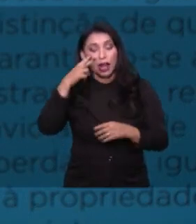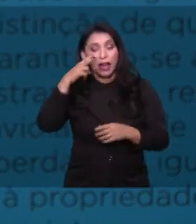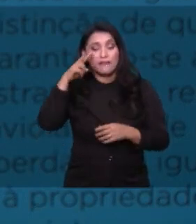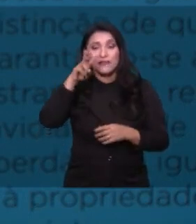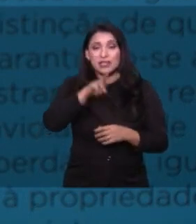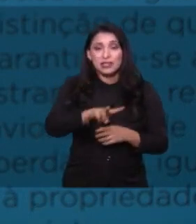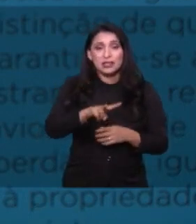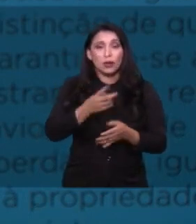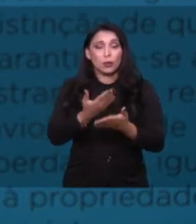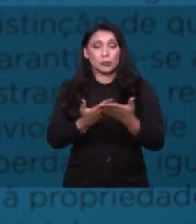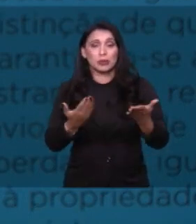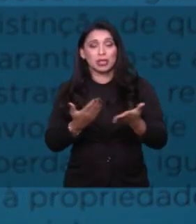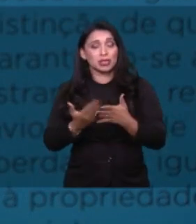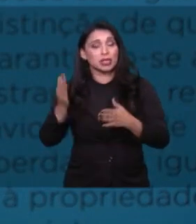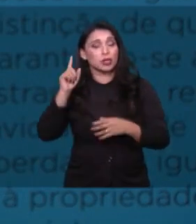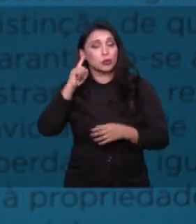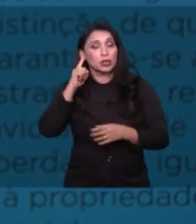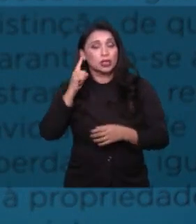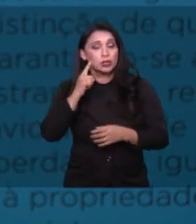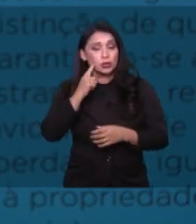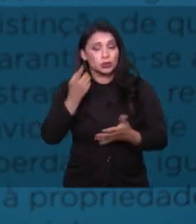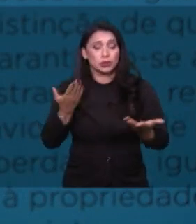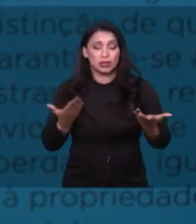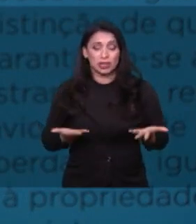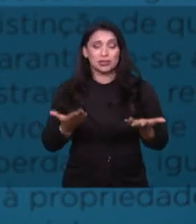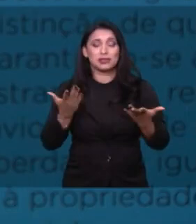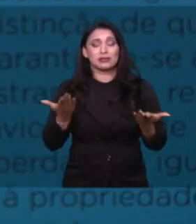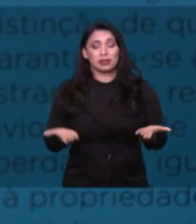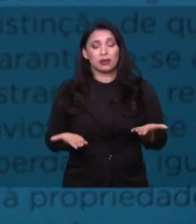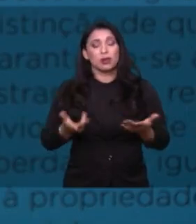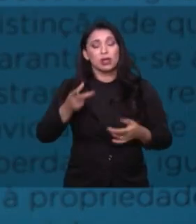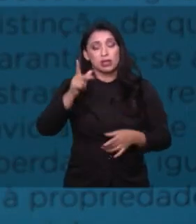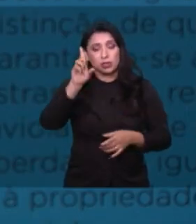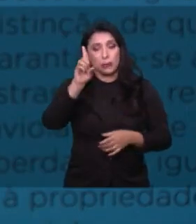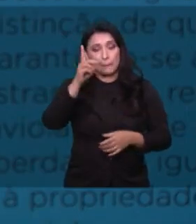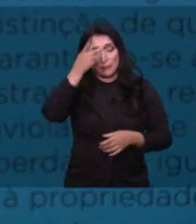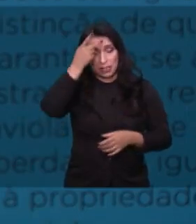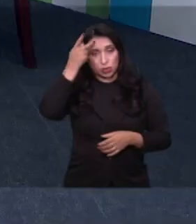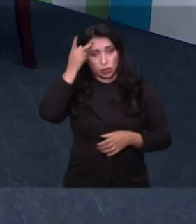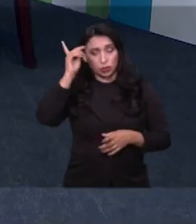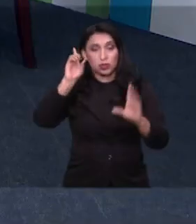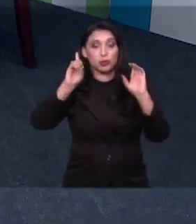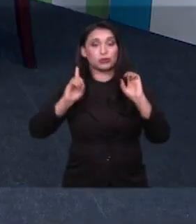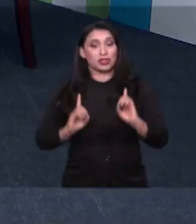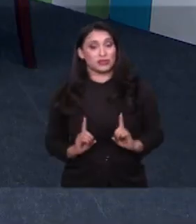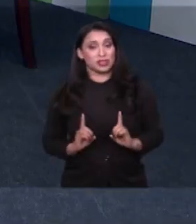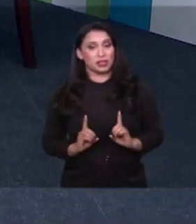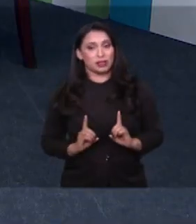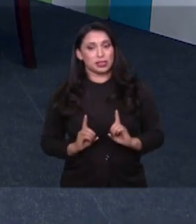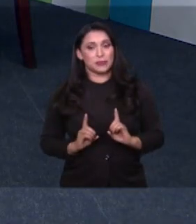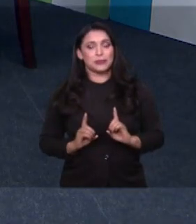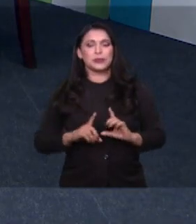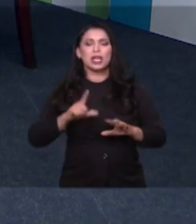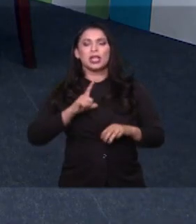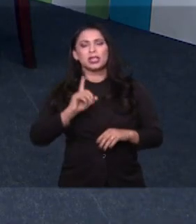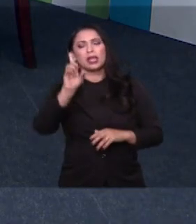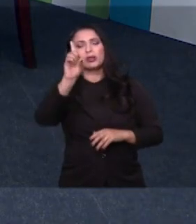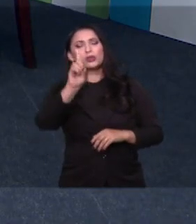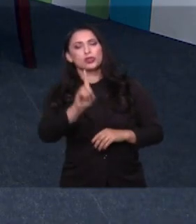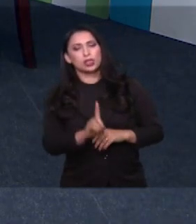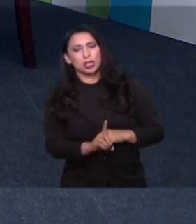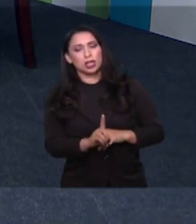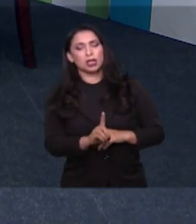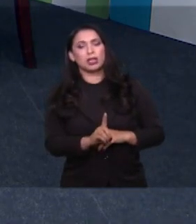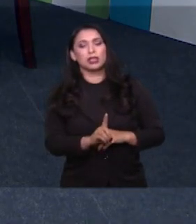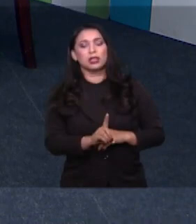né? E, então, eles são considerados pessoas com deficiência. Partindo disso, eles têm todos os direitos que